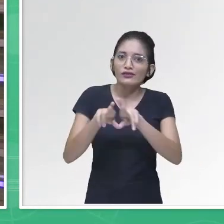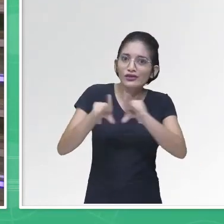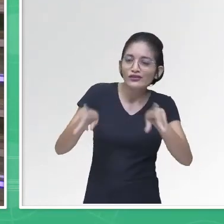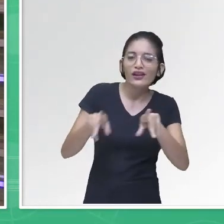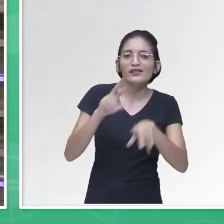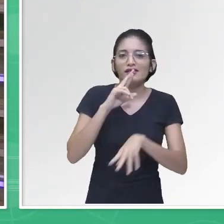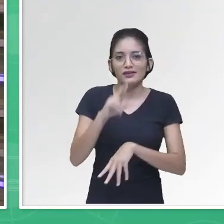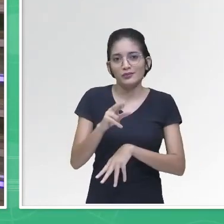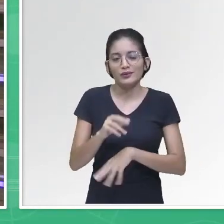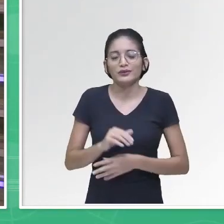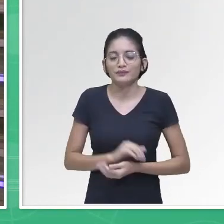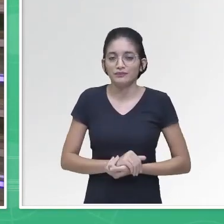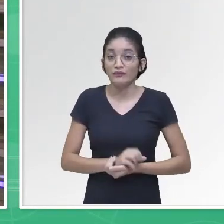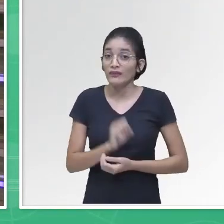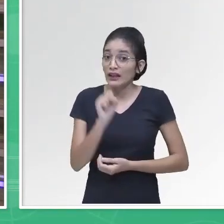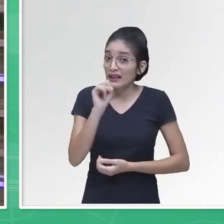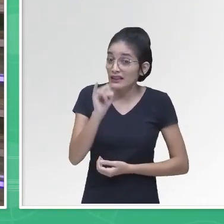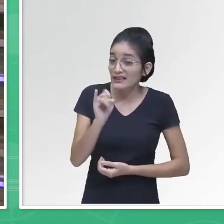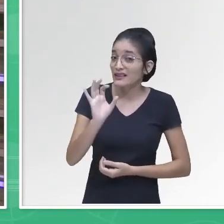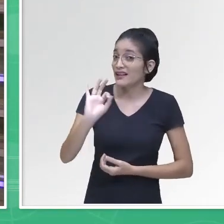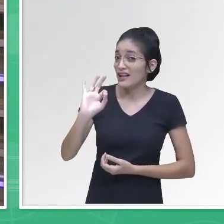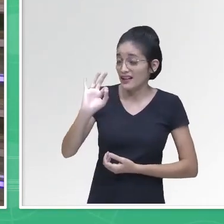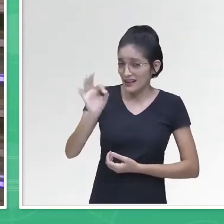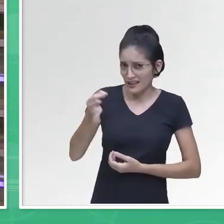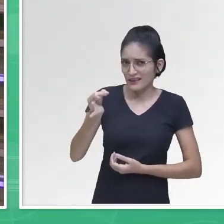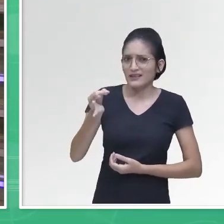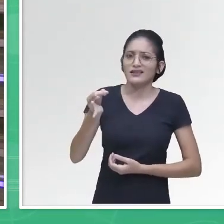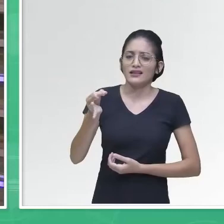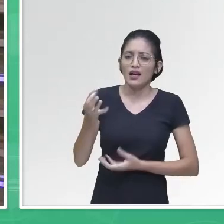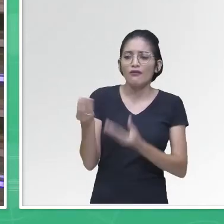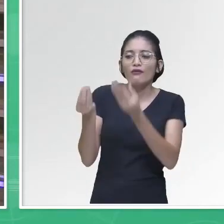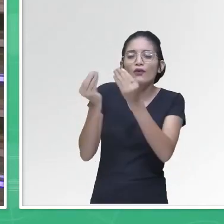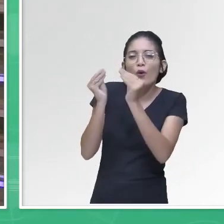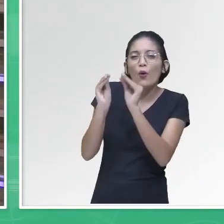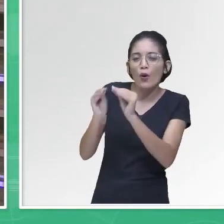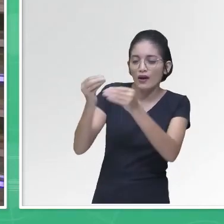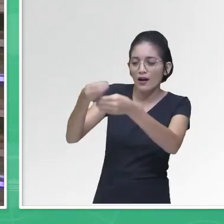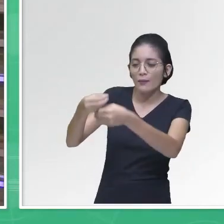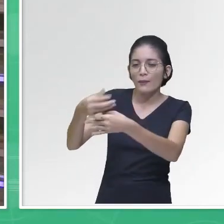tá? Ó, se você acertar, você vai colocar